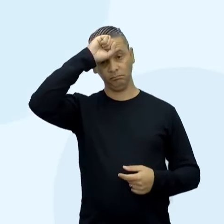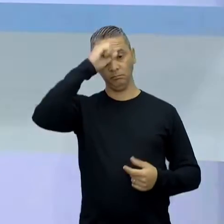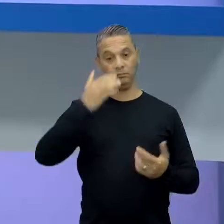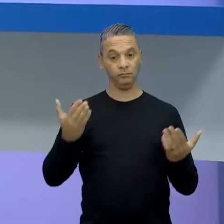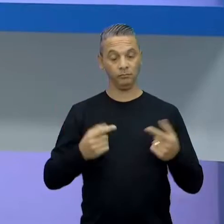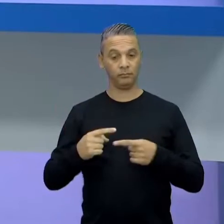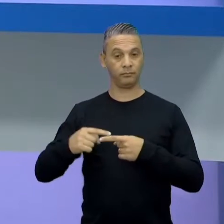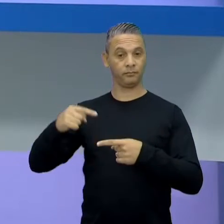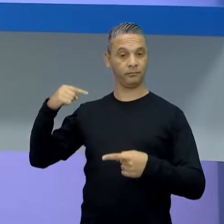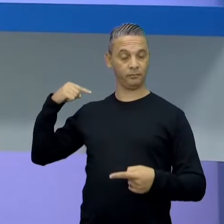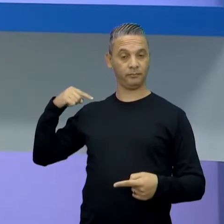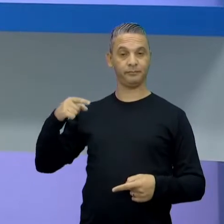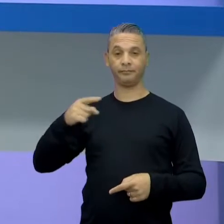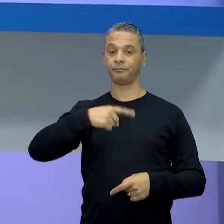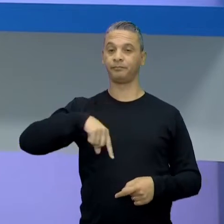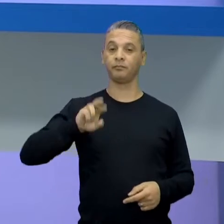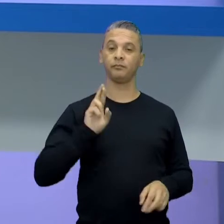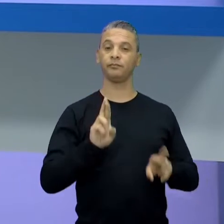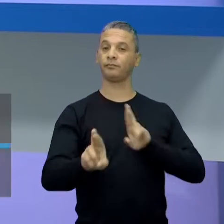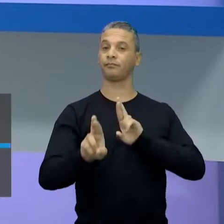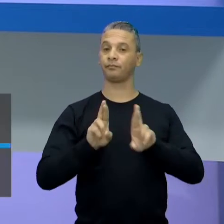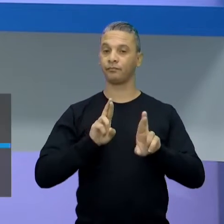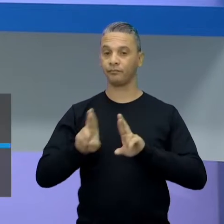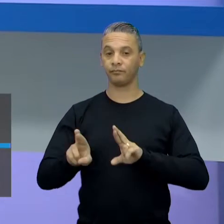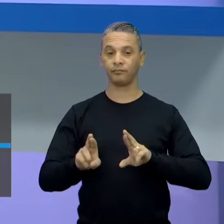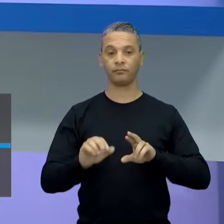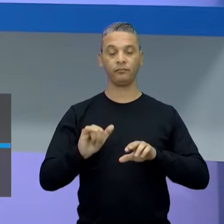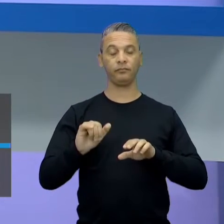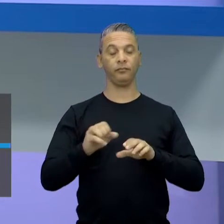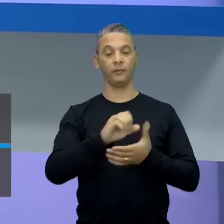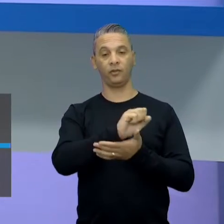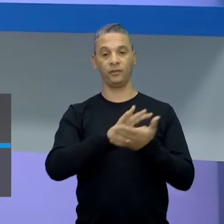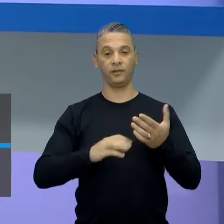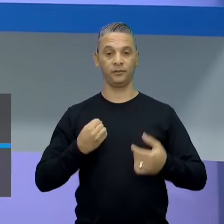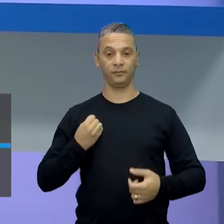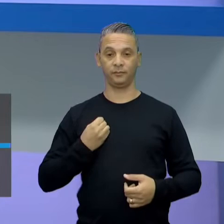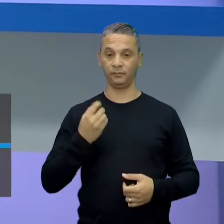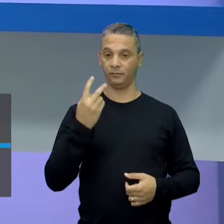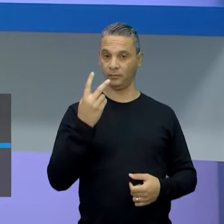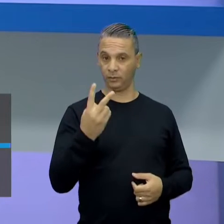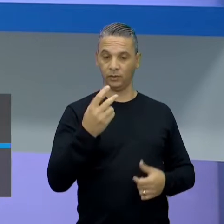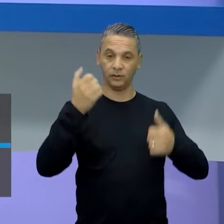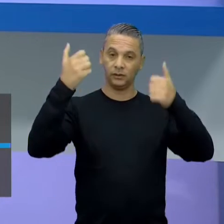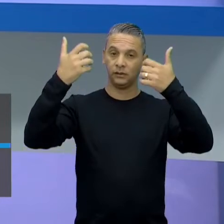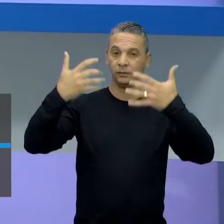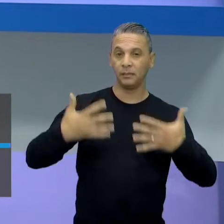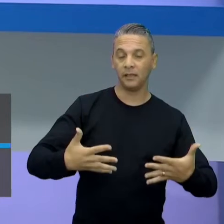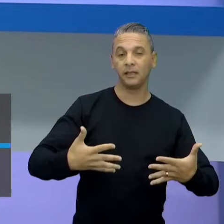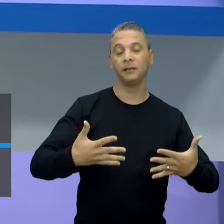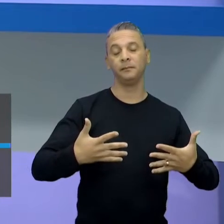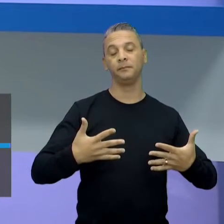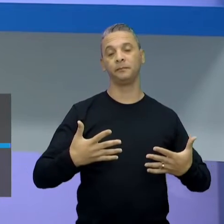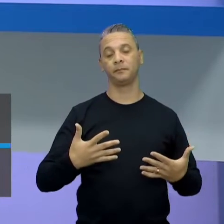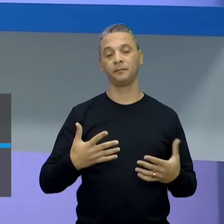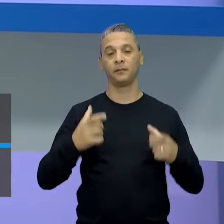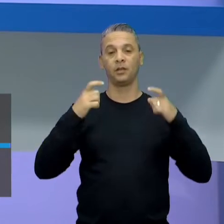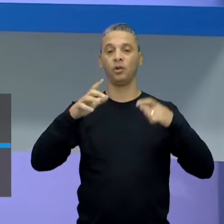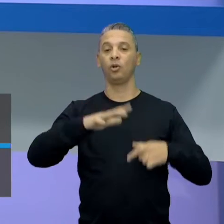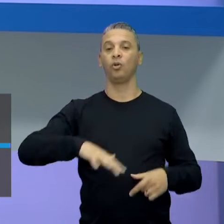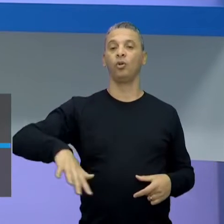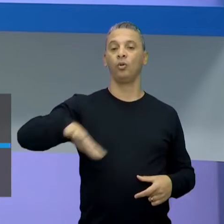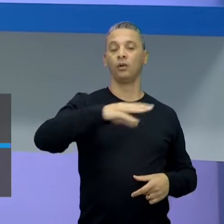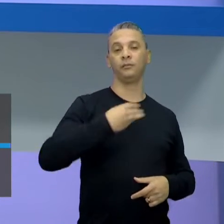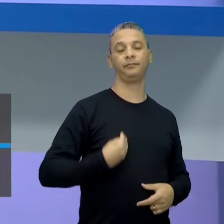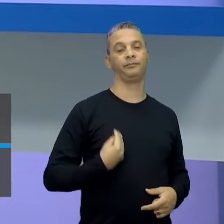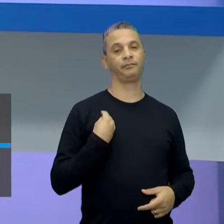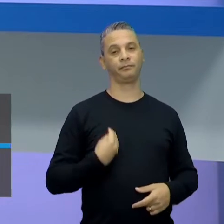aula passada, a gente estava respondendo aí a nossa atividade 2, né, que falava aí sobre espaços de